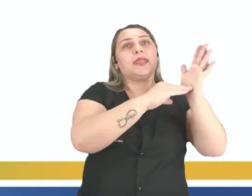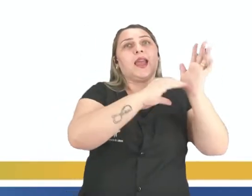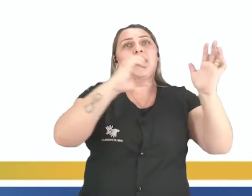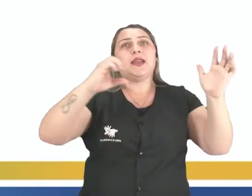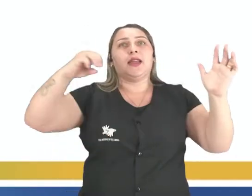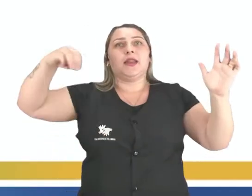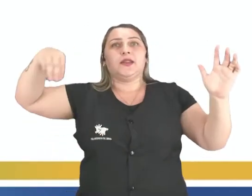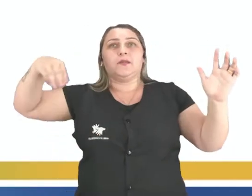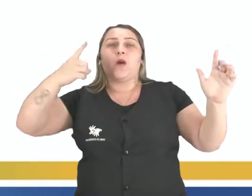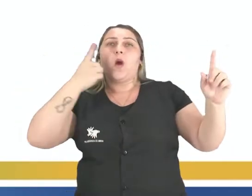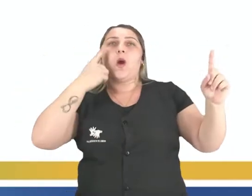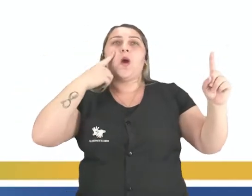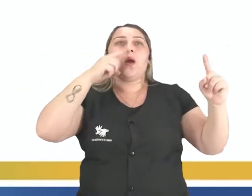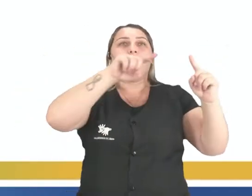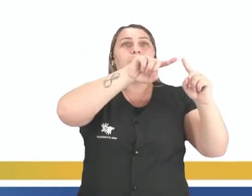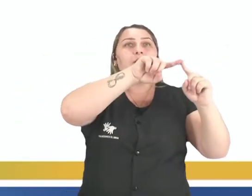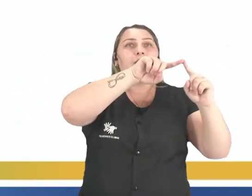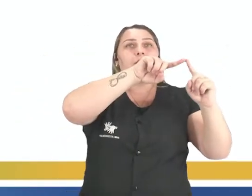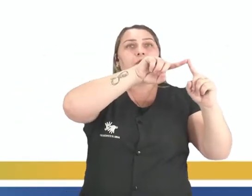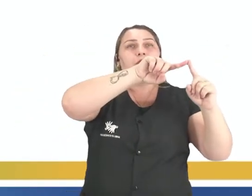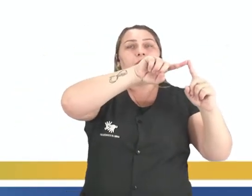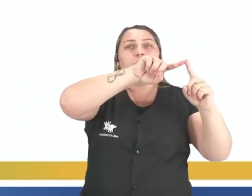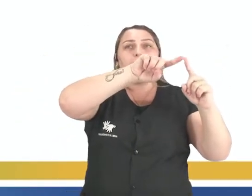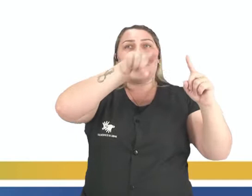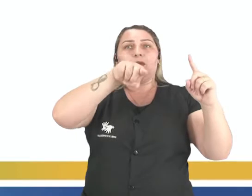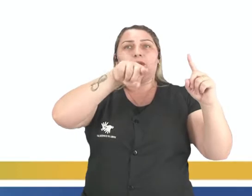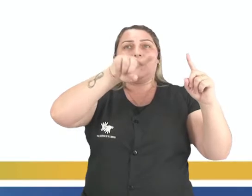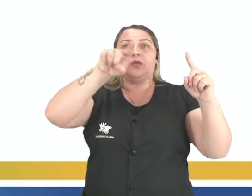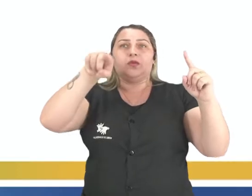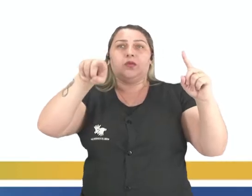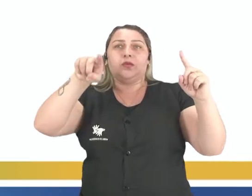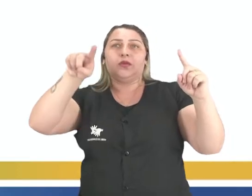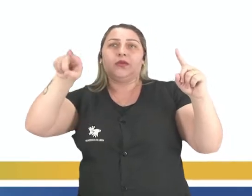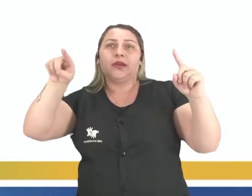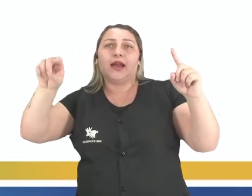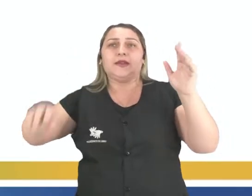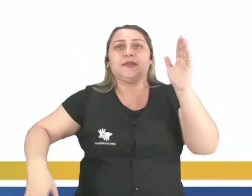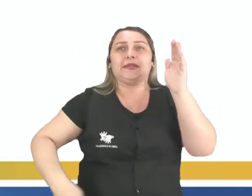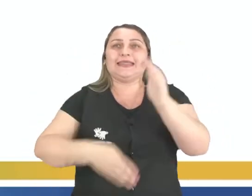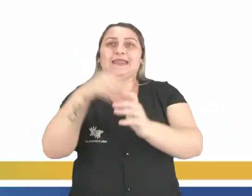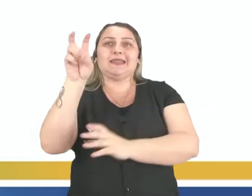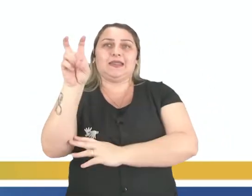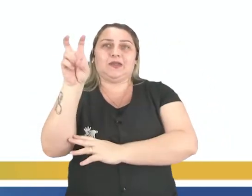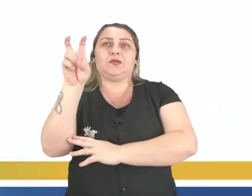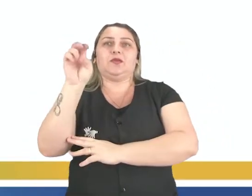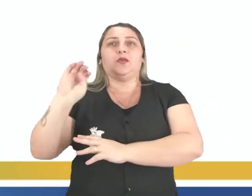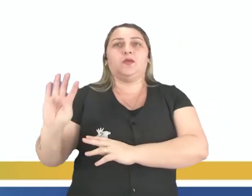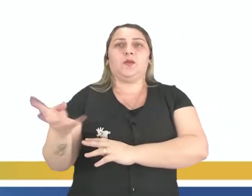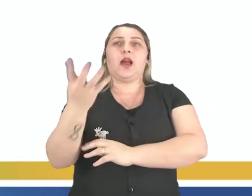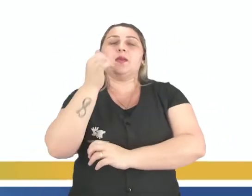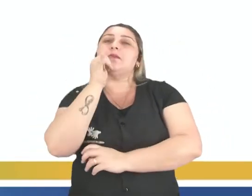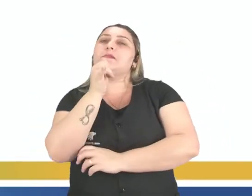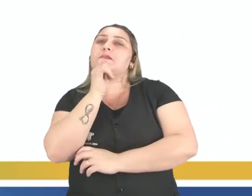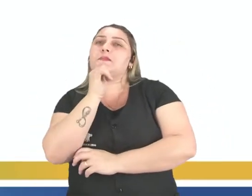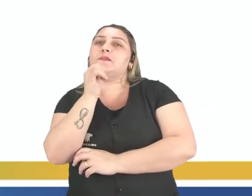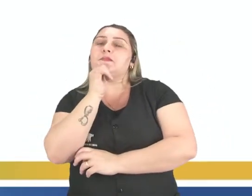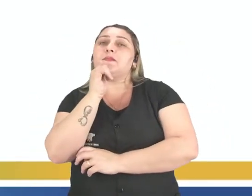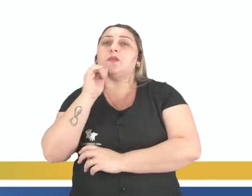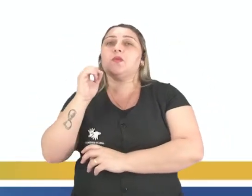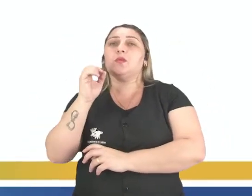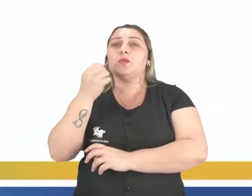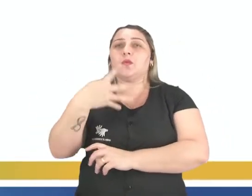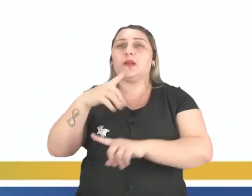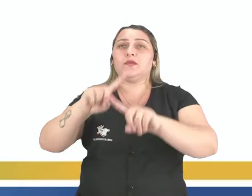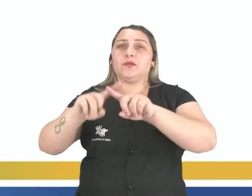centímetro, observe, eu tenho que fazer, ó, eu tenho que multiplicar por 10, 5 vezes o valor de 4. Então, veja, ó, 4